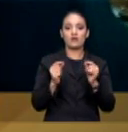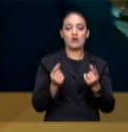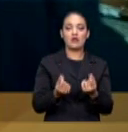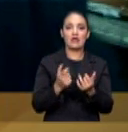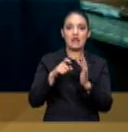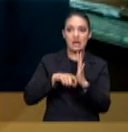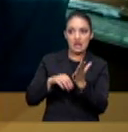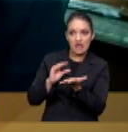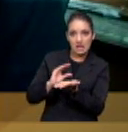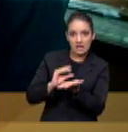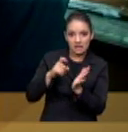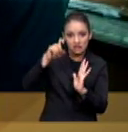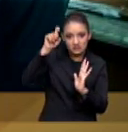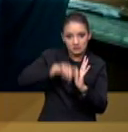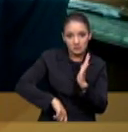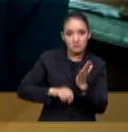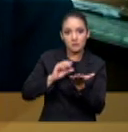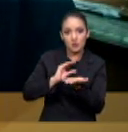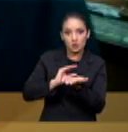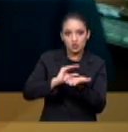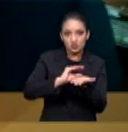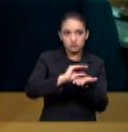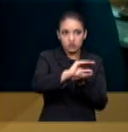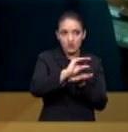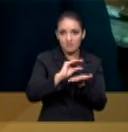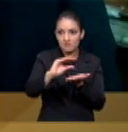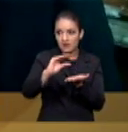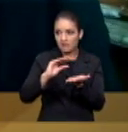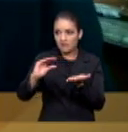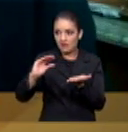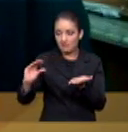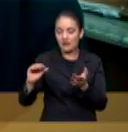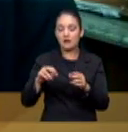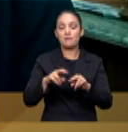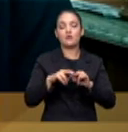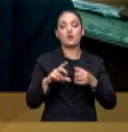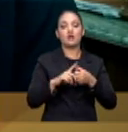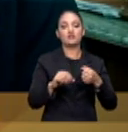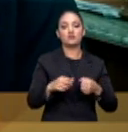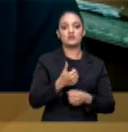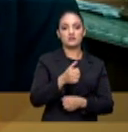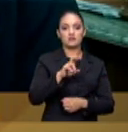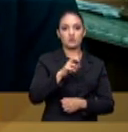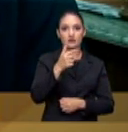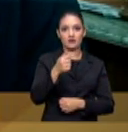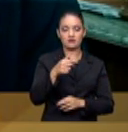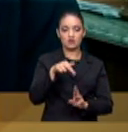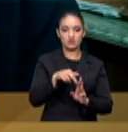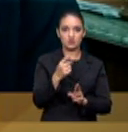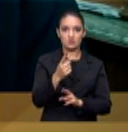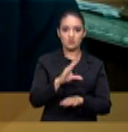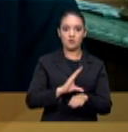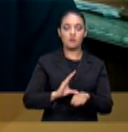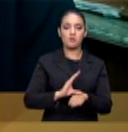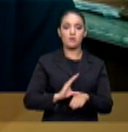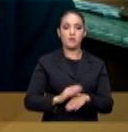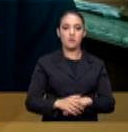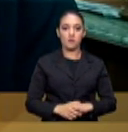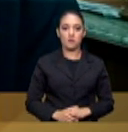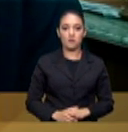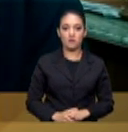receitas tributárias a teor do artigo 157, inciso 1 da Constituição